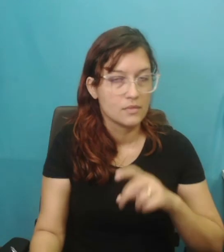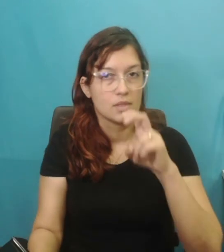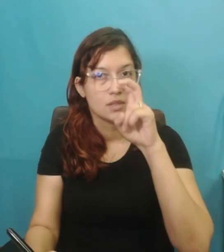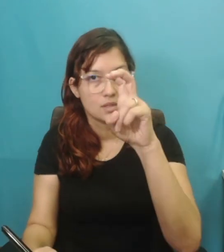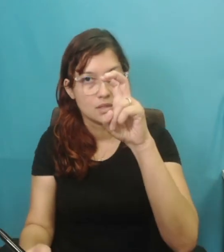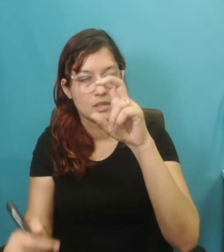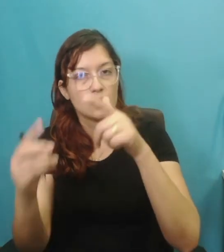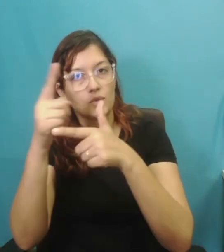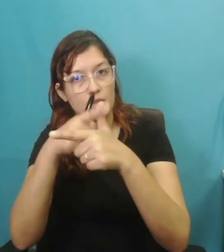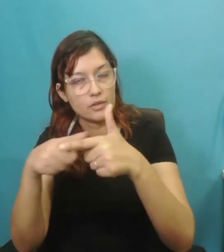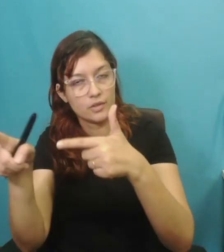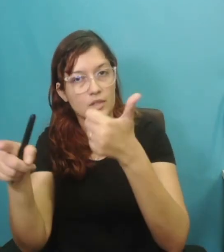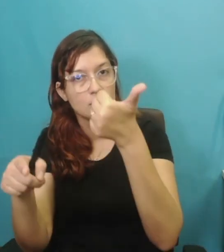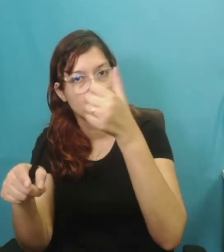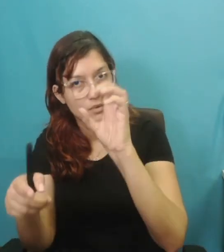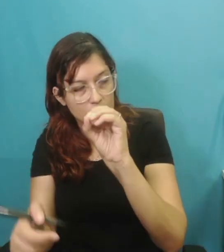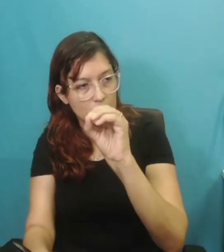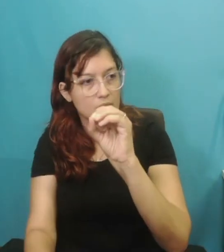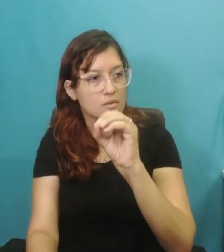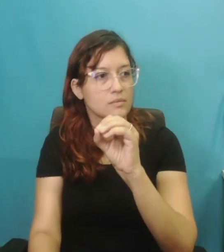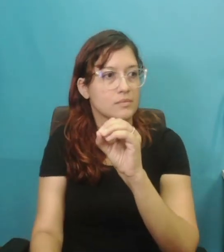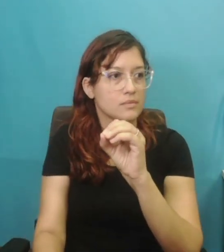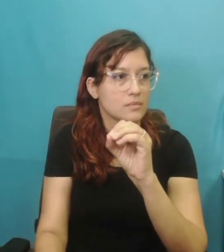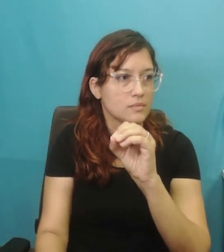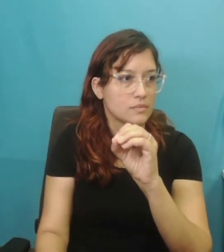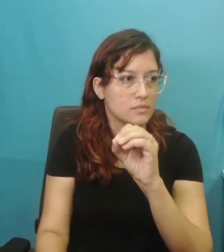Então, 5 dividido por 10